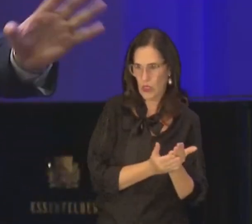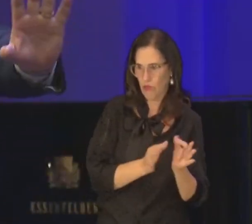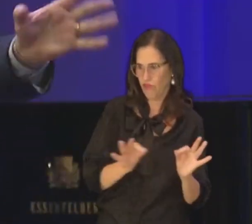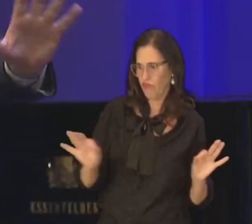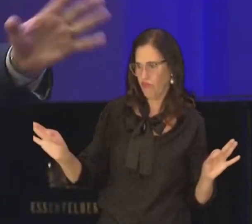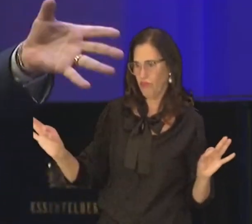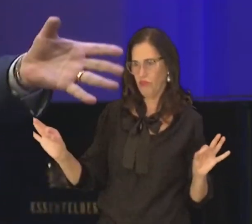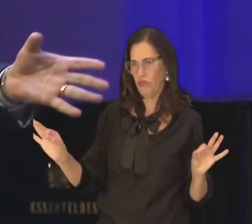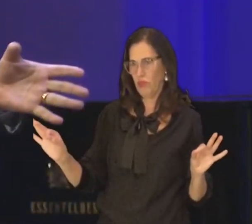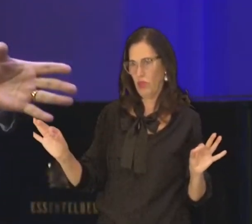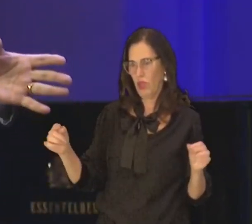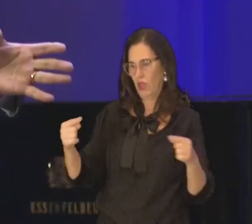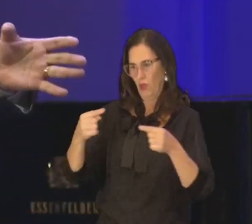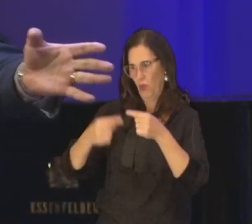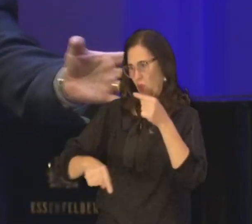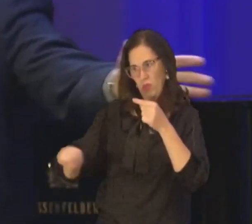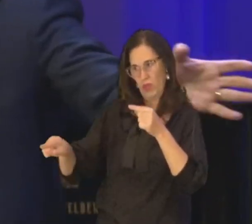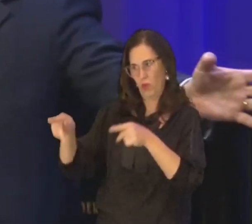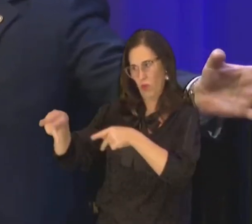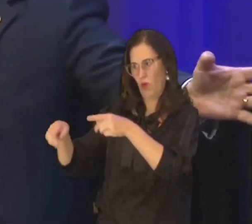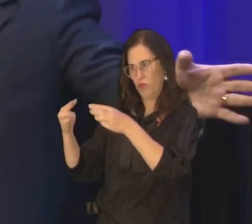temos nada a ver com esse povo.